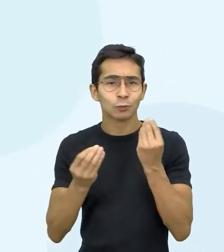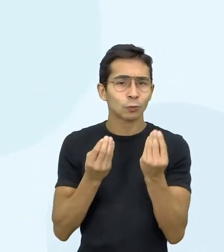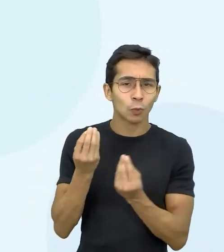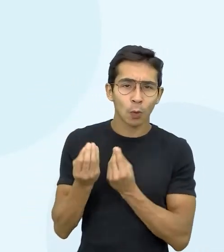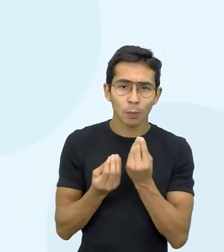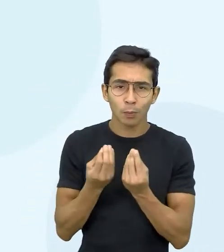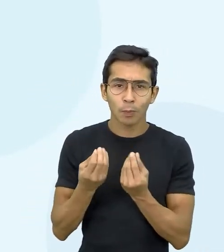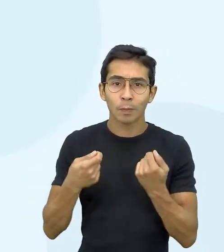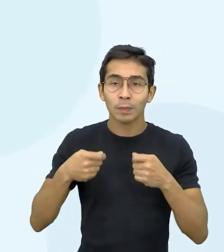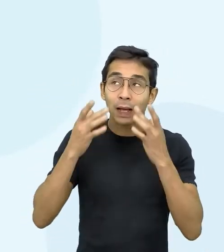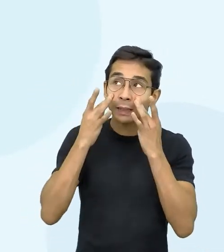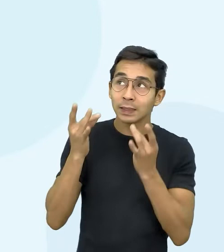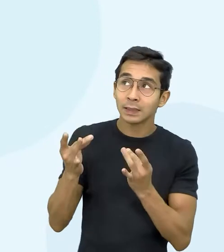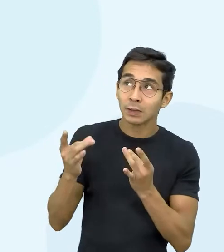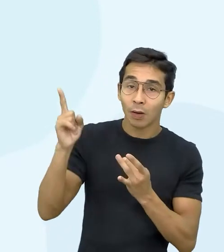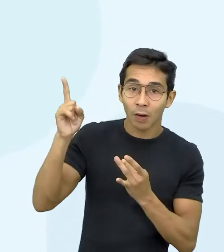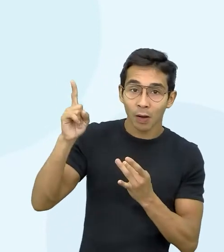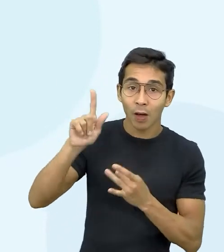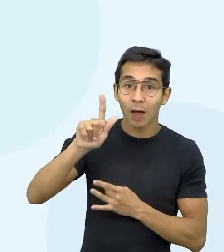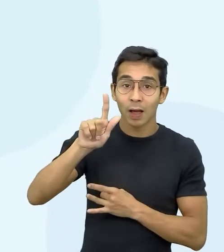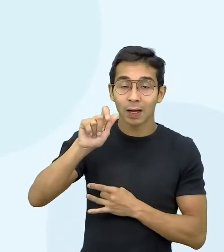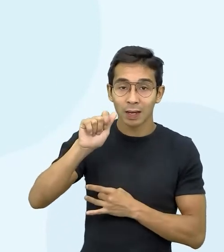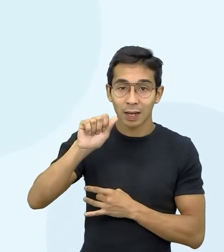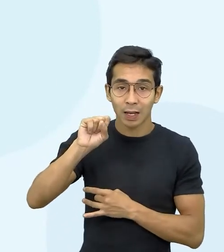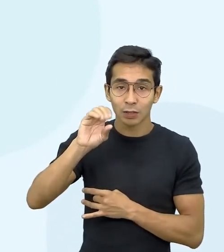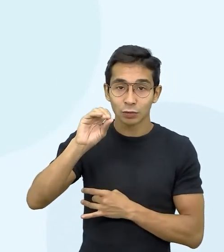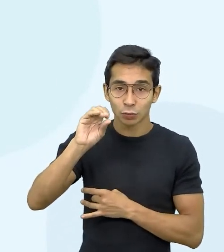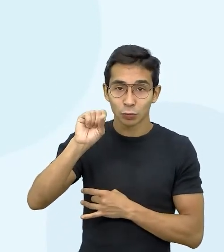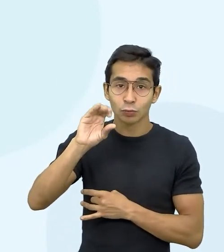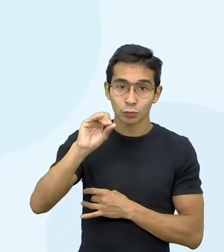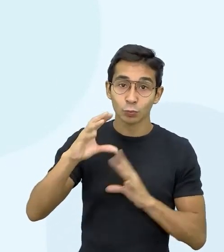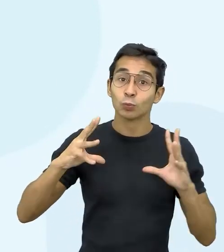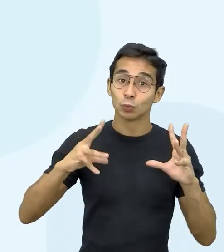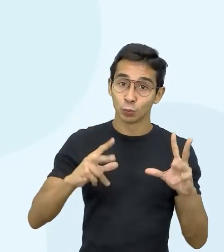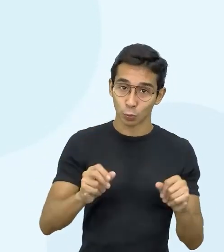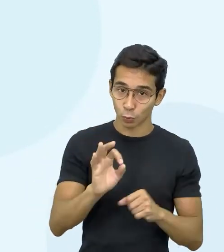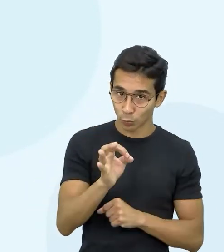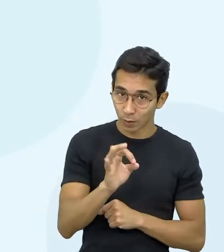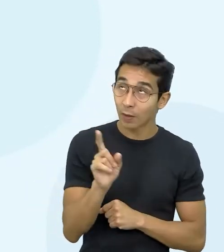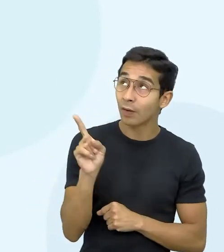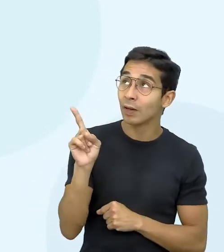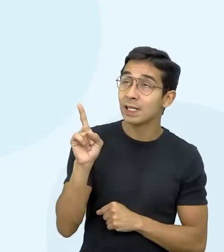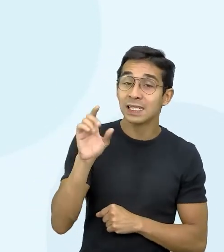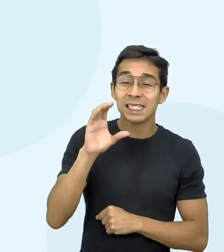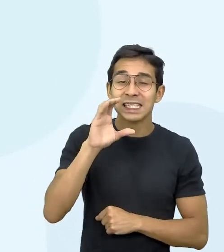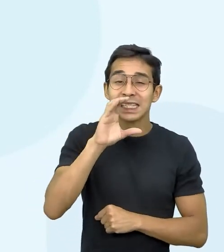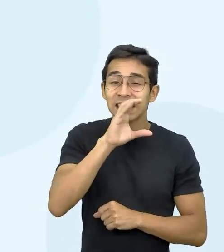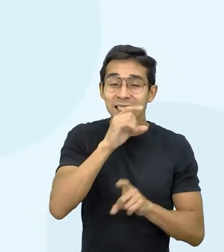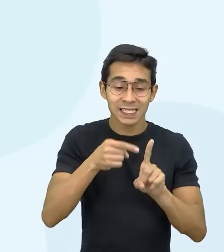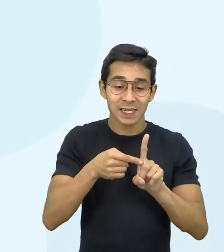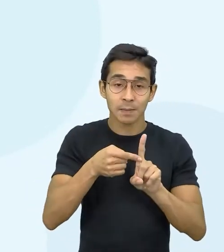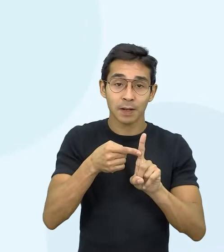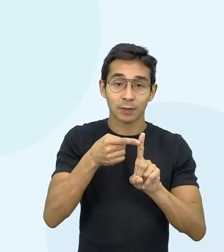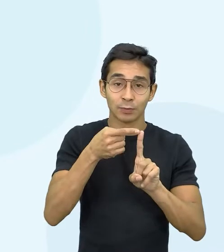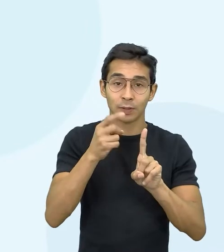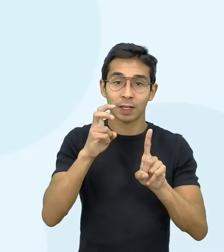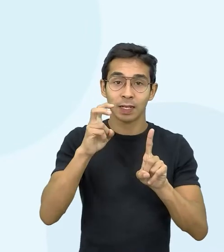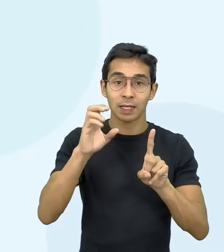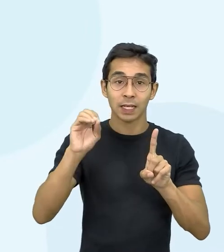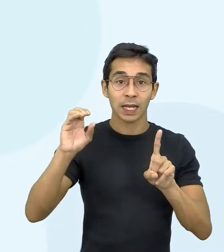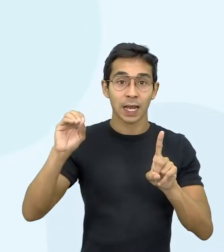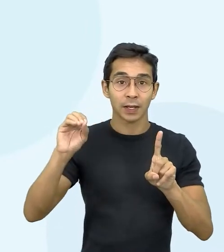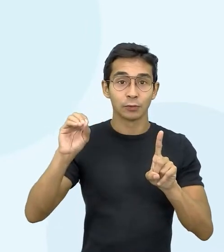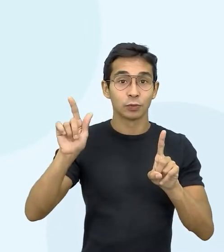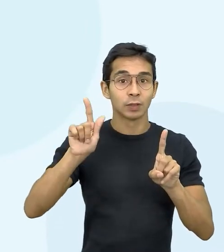nós observamos que estão no estado gasoso e estão a 500 graus Celsius. Observar a temperatura é muito importante,